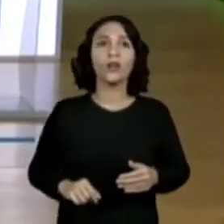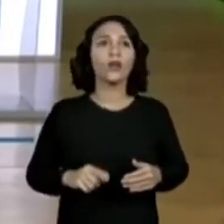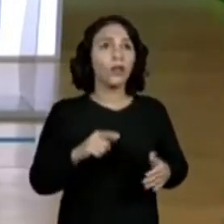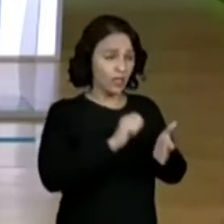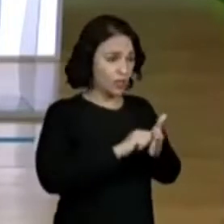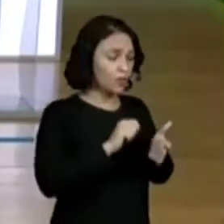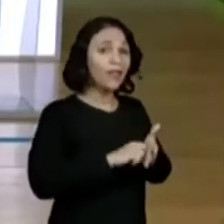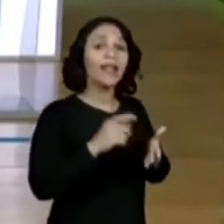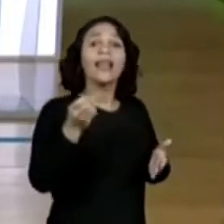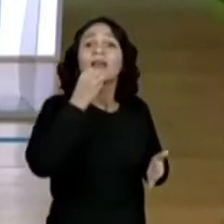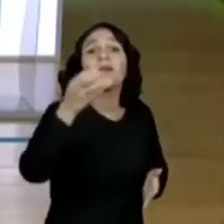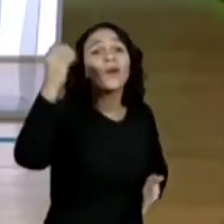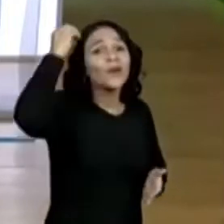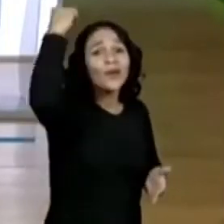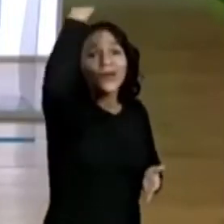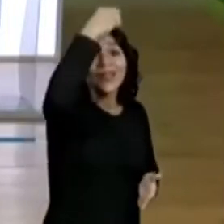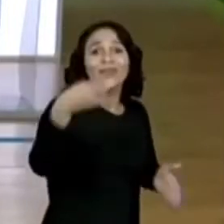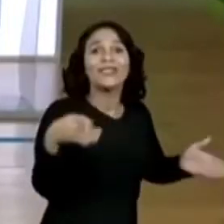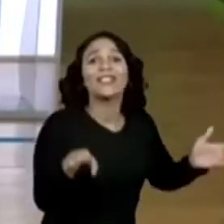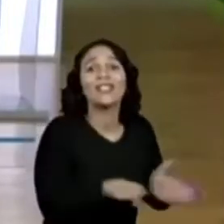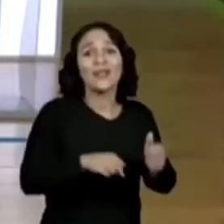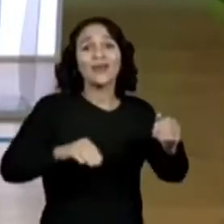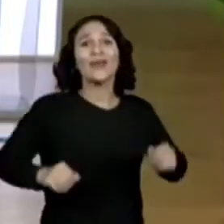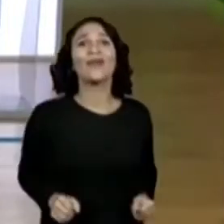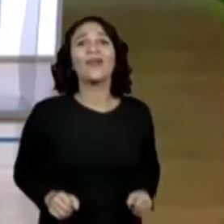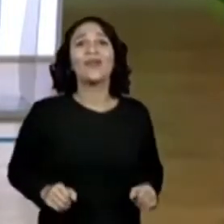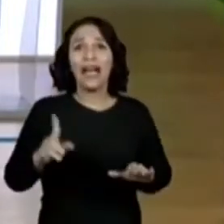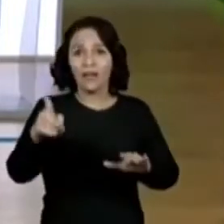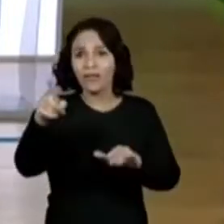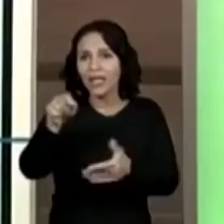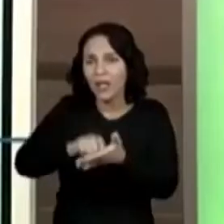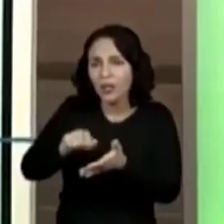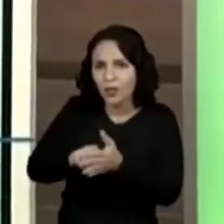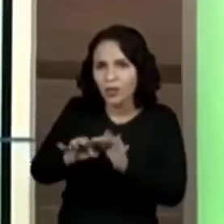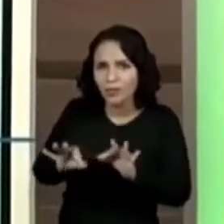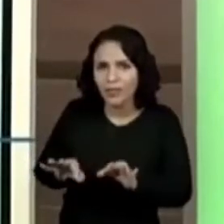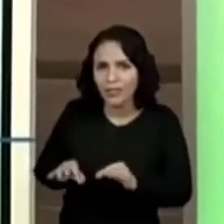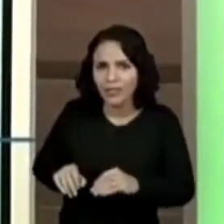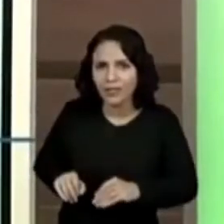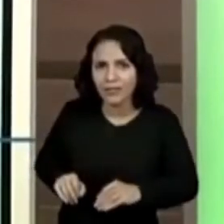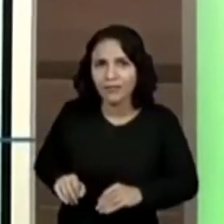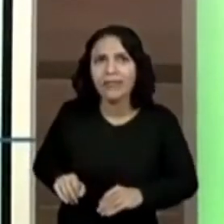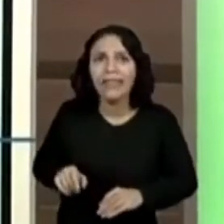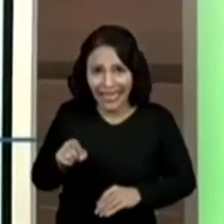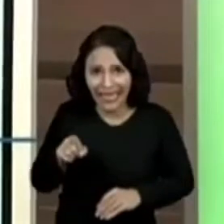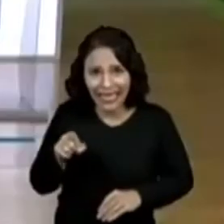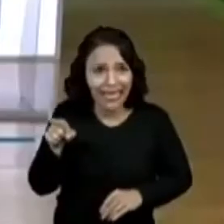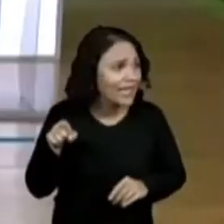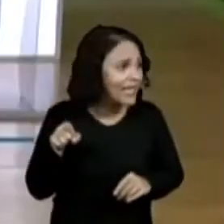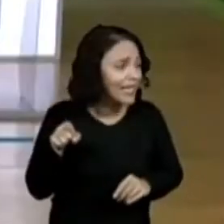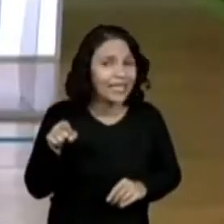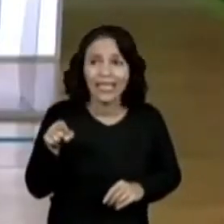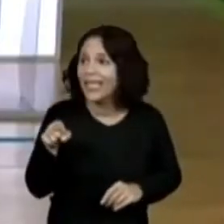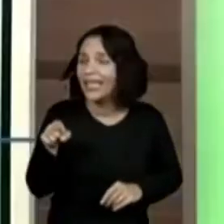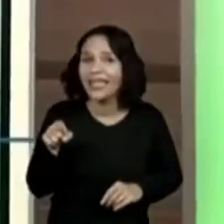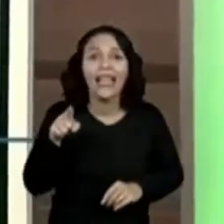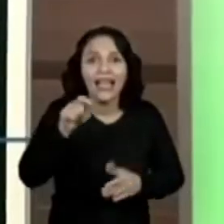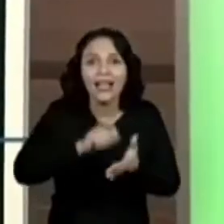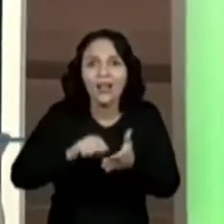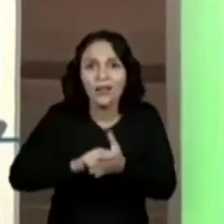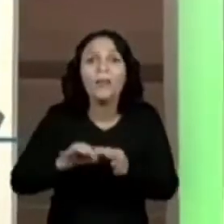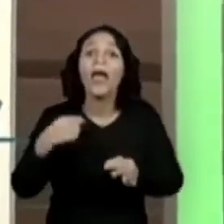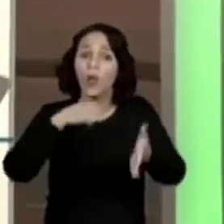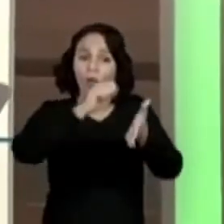anotando? Que bom, Doroteia, tá que você anotando? chegou Onde que aqui. tá? Tô perdida aqui. Tá anotando? Onde tá? Tá aqui, tá lá. Vocês estão anotando? Eu